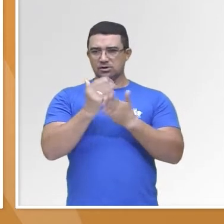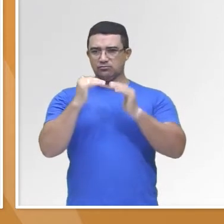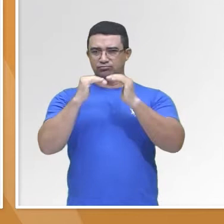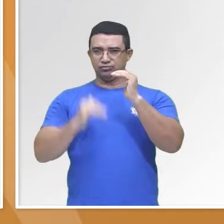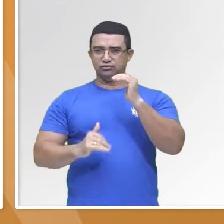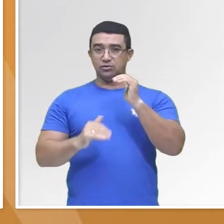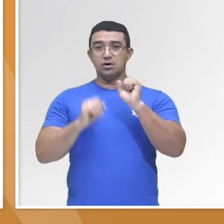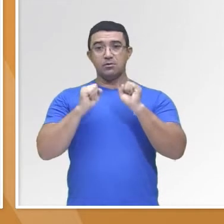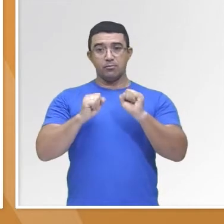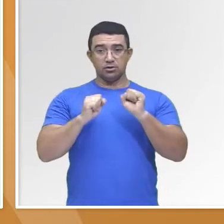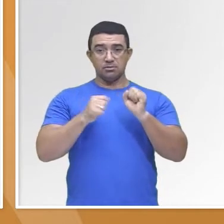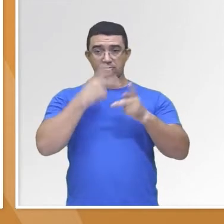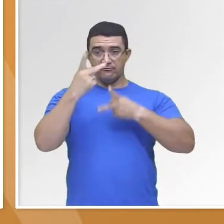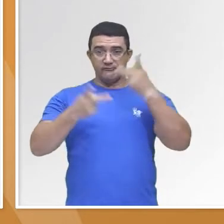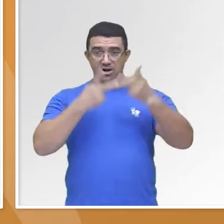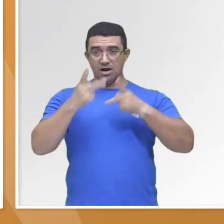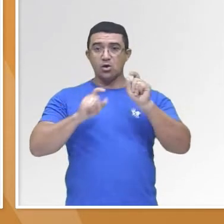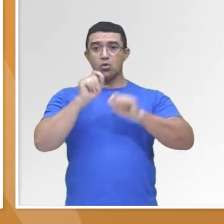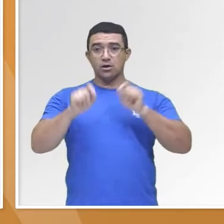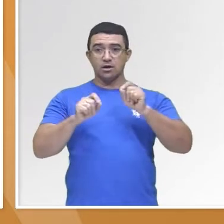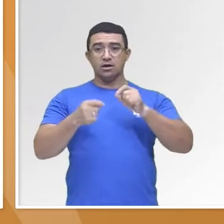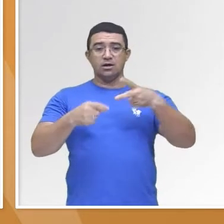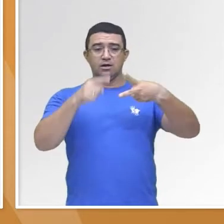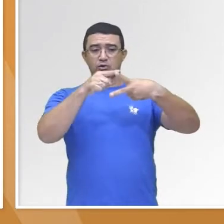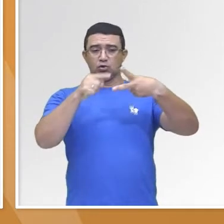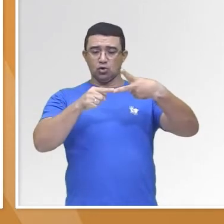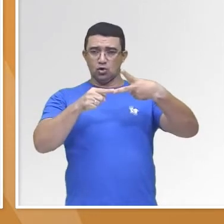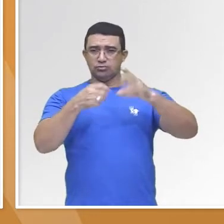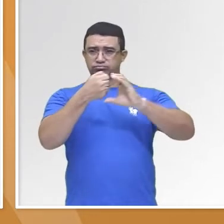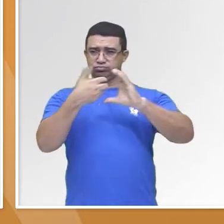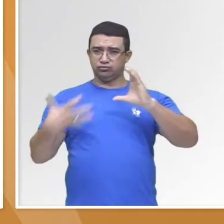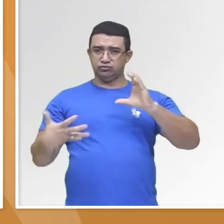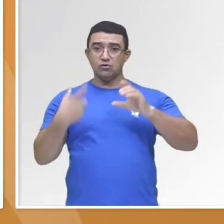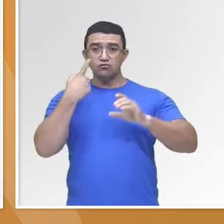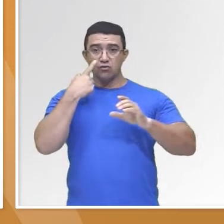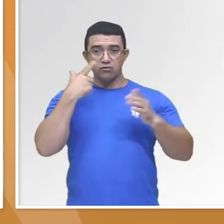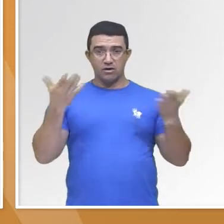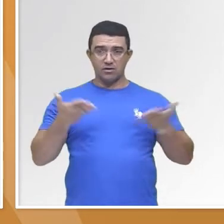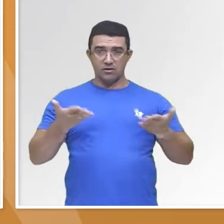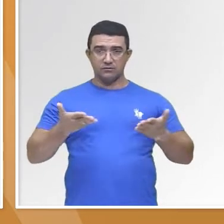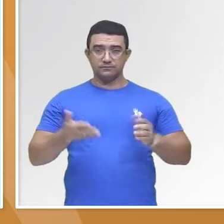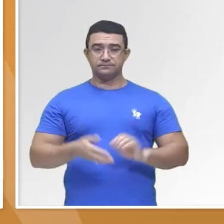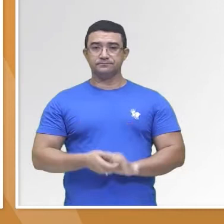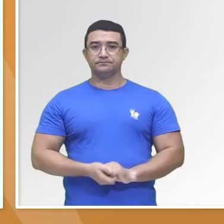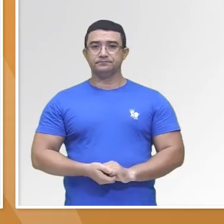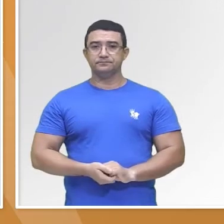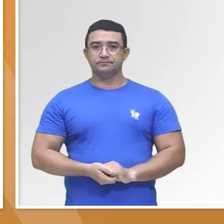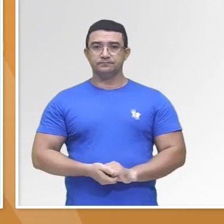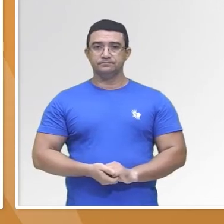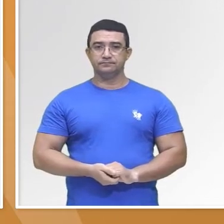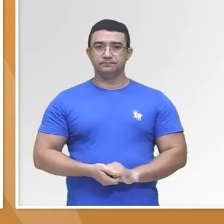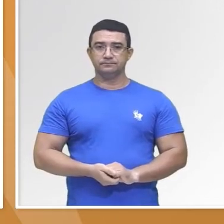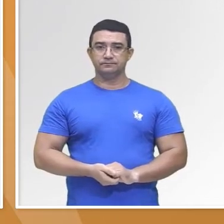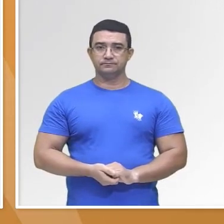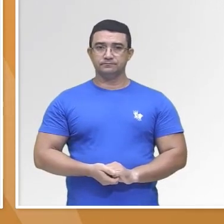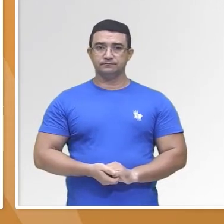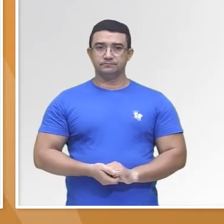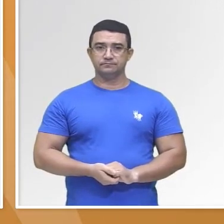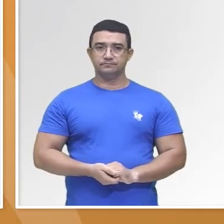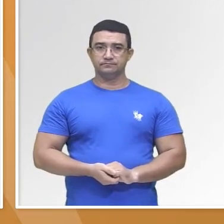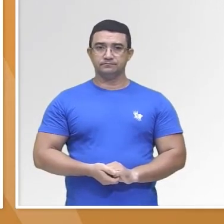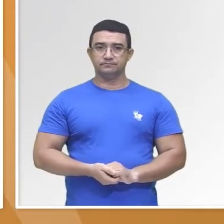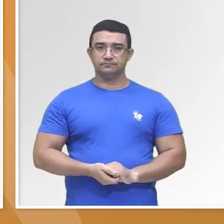também citar mais dois fatores que nós vamos verificar agora, tá? Por exemplo,